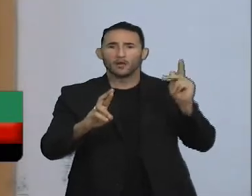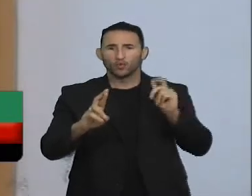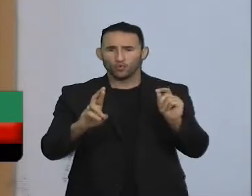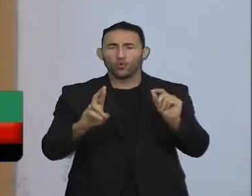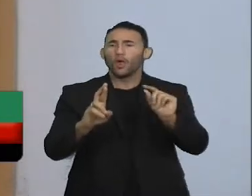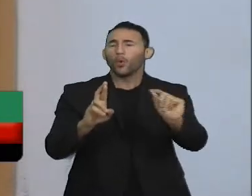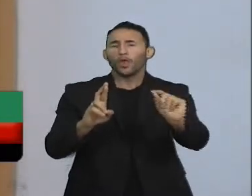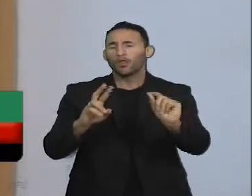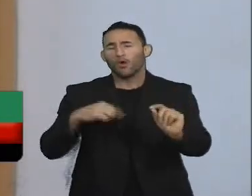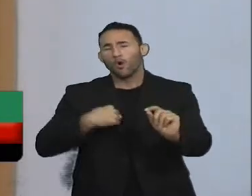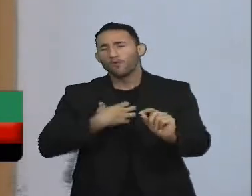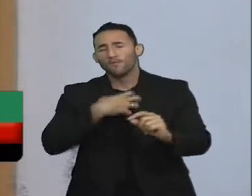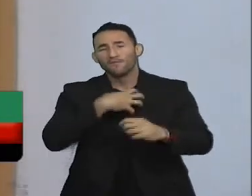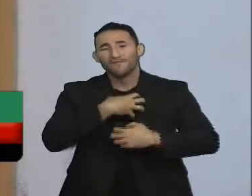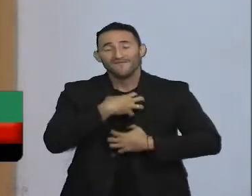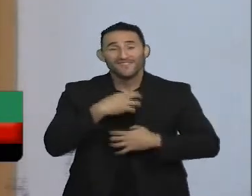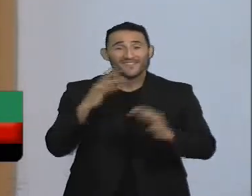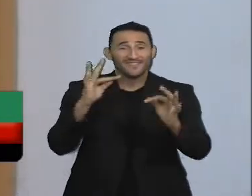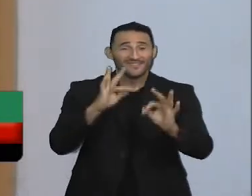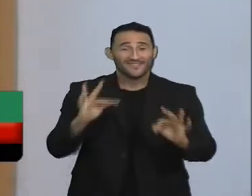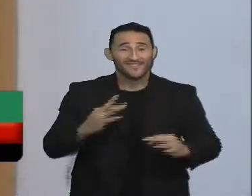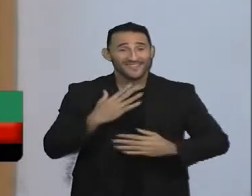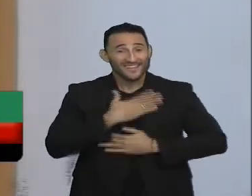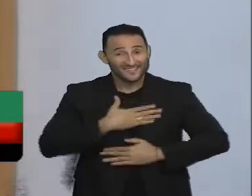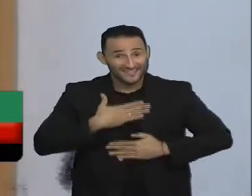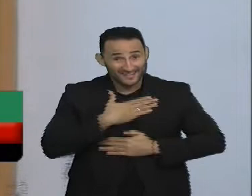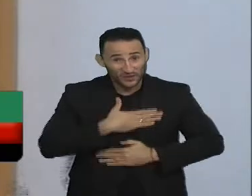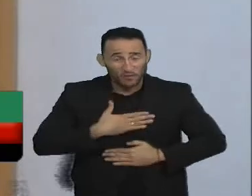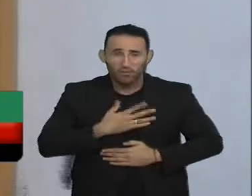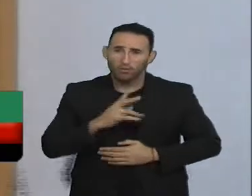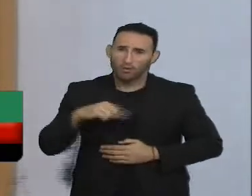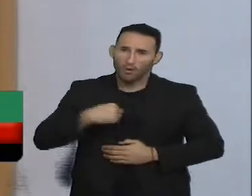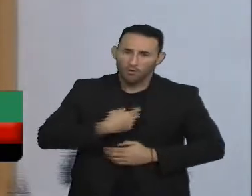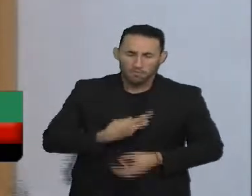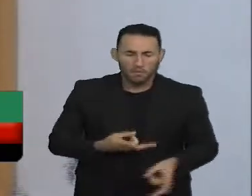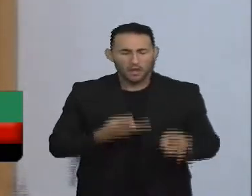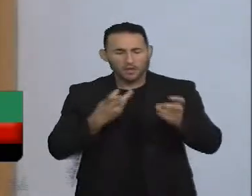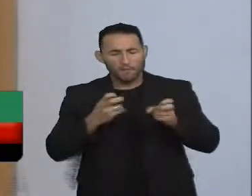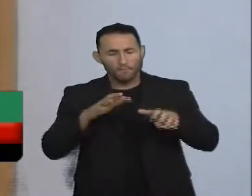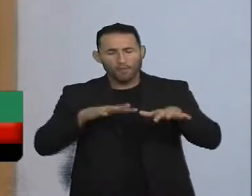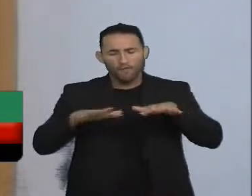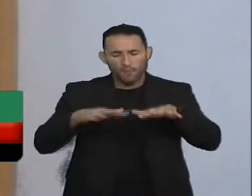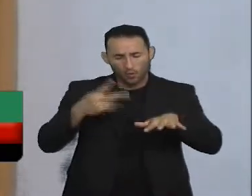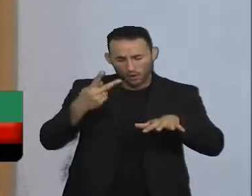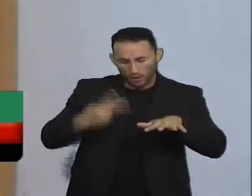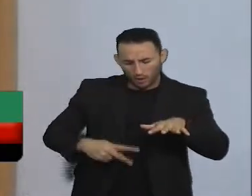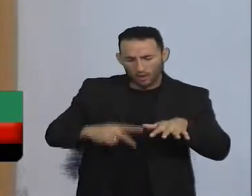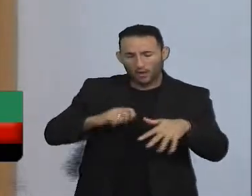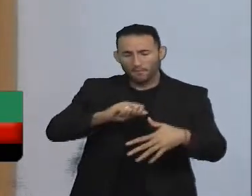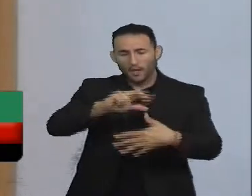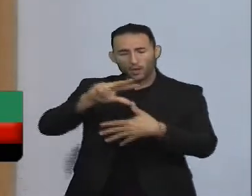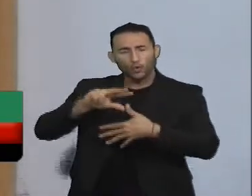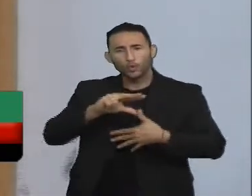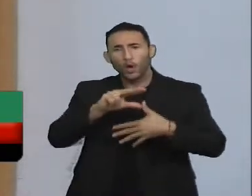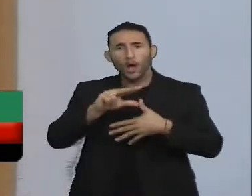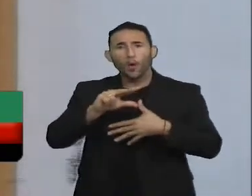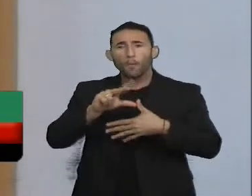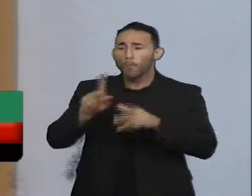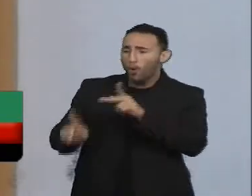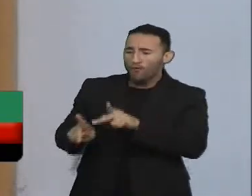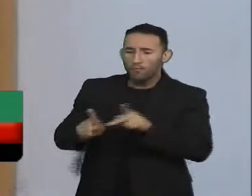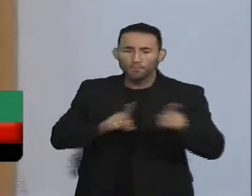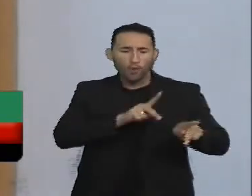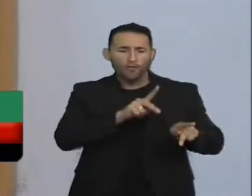muita satisfação que a gente enxerga esse movimento aqui na América do Sul. A união dos povos, a